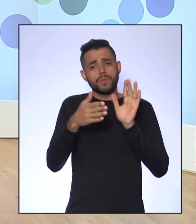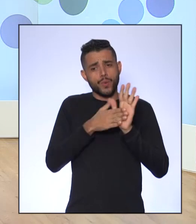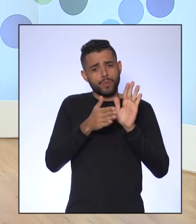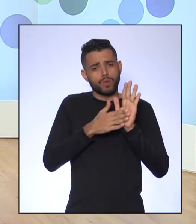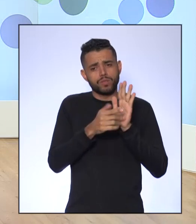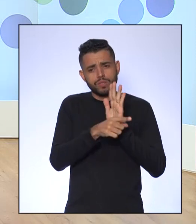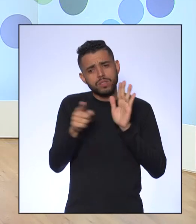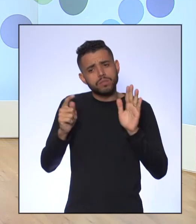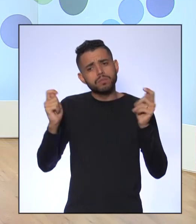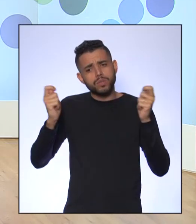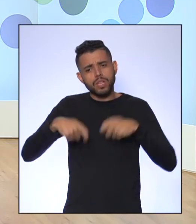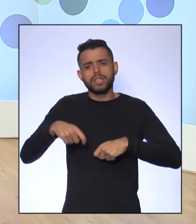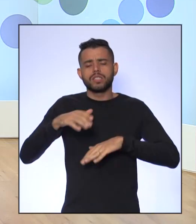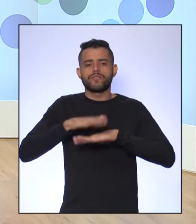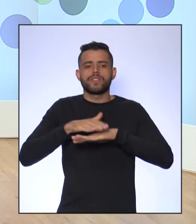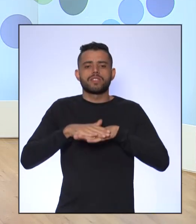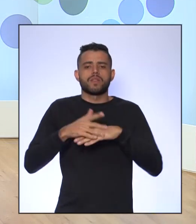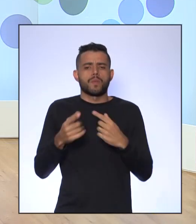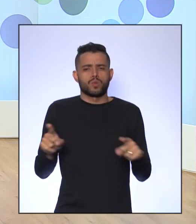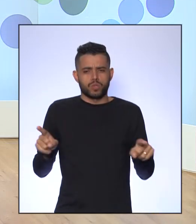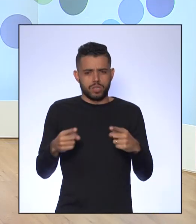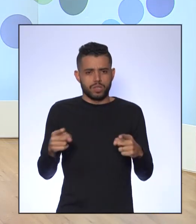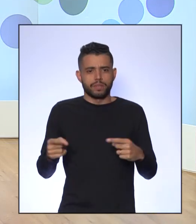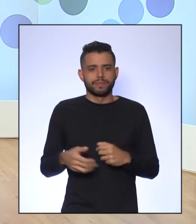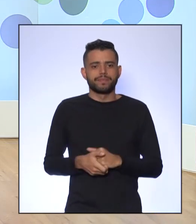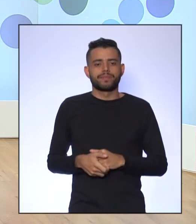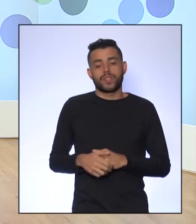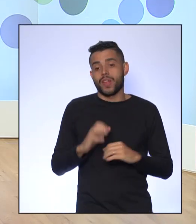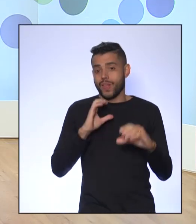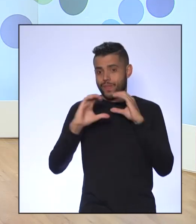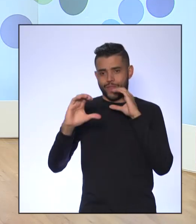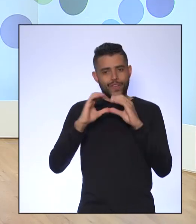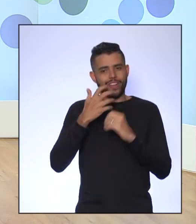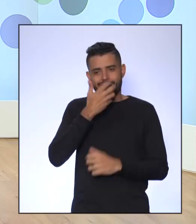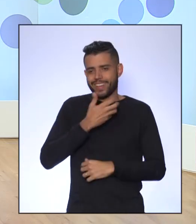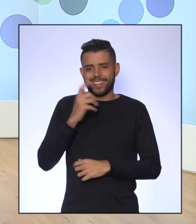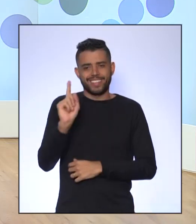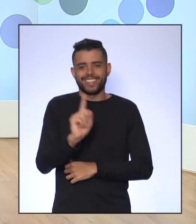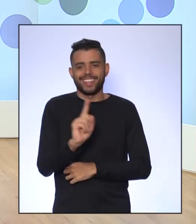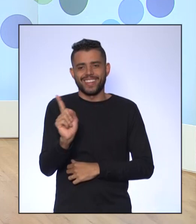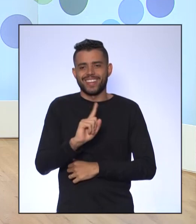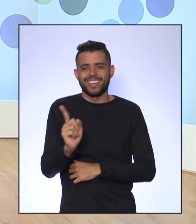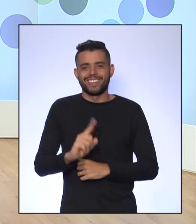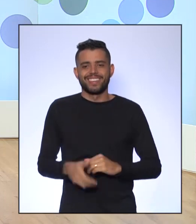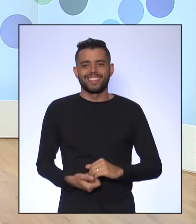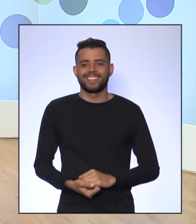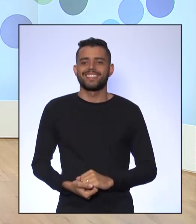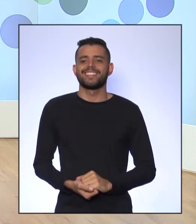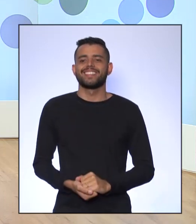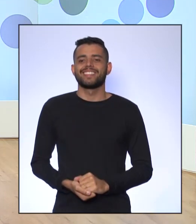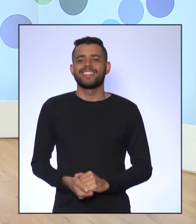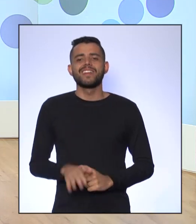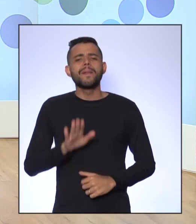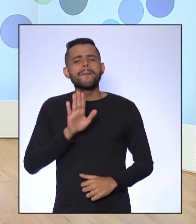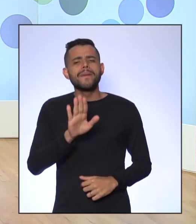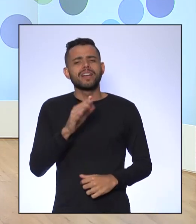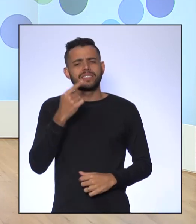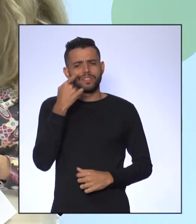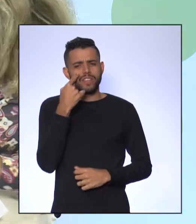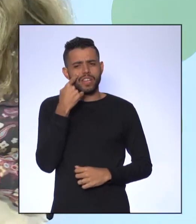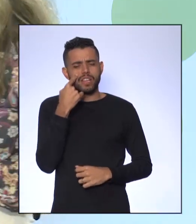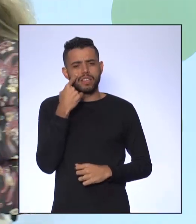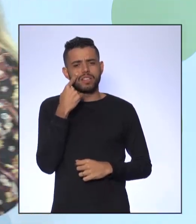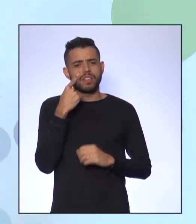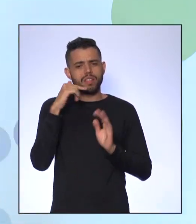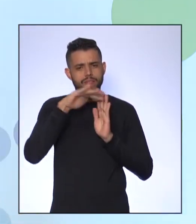pudessem fazer a música, não é isso? Não vou cantar. Não vou tá cantar. certo. Mas se a gente olhar naquela tabela,